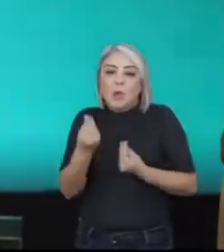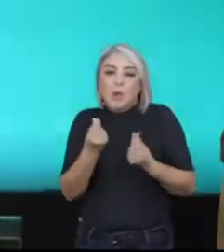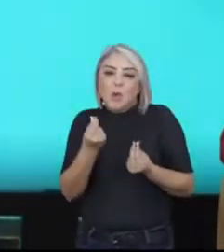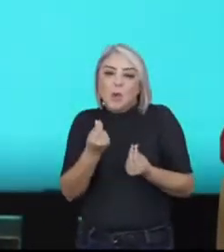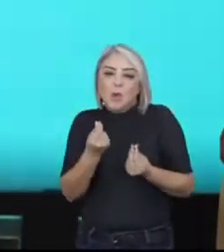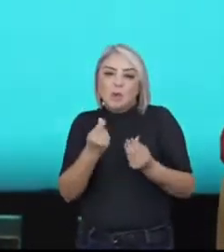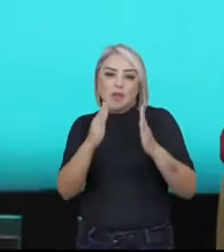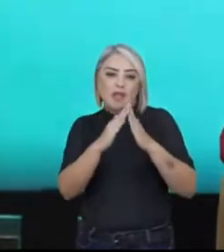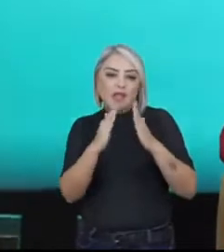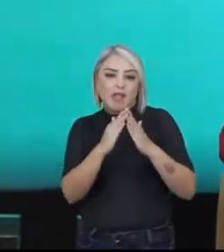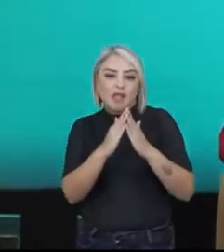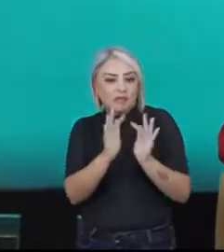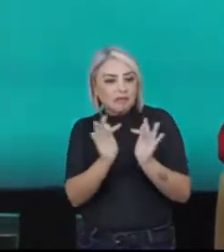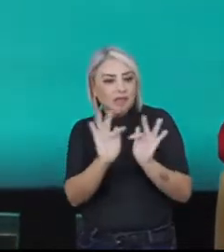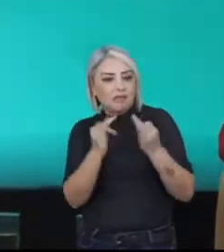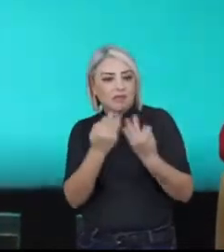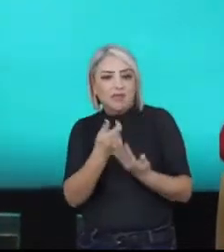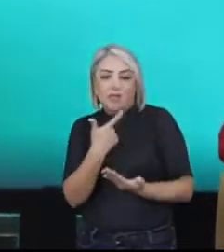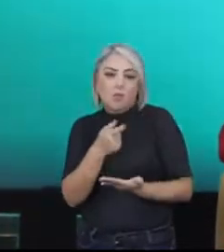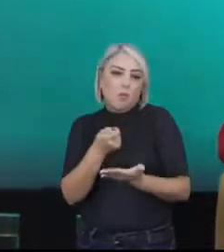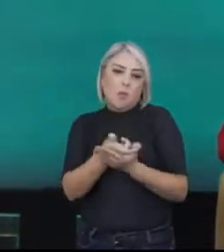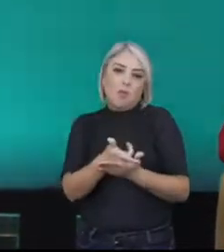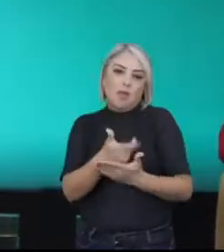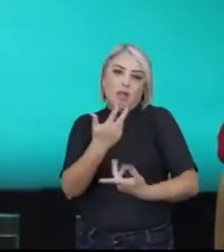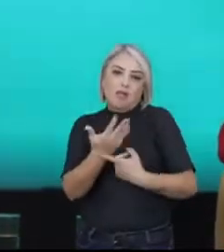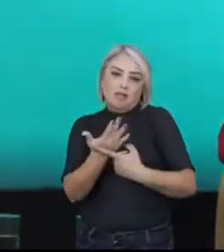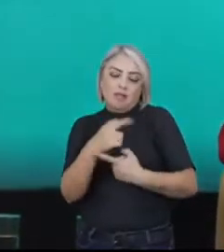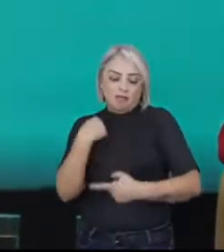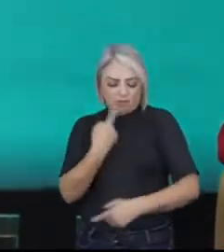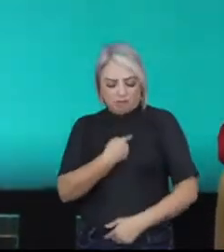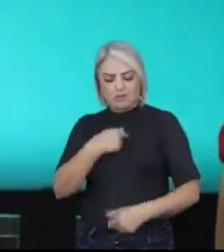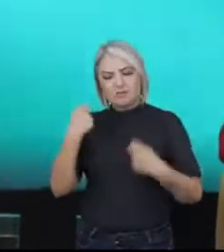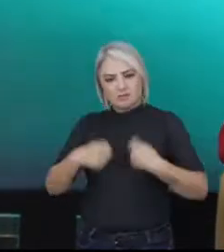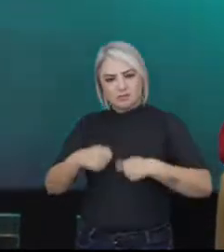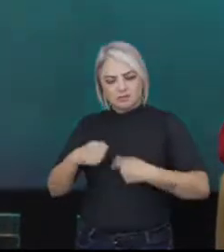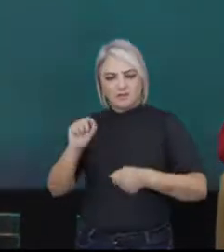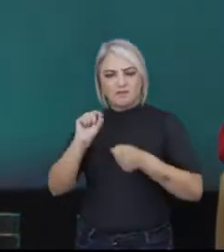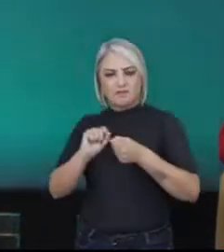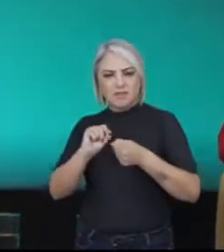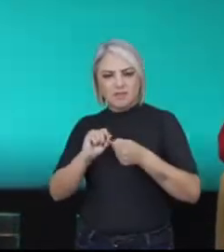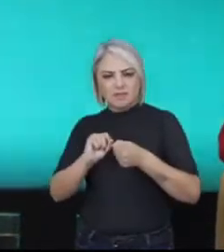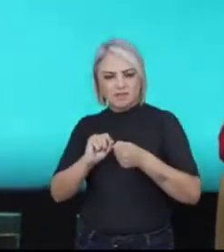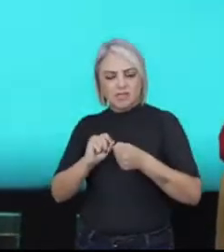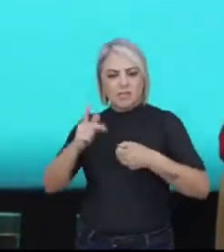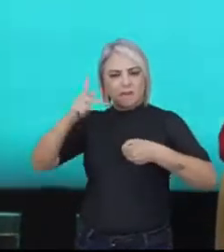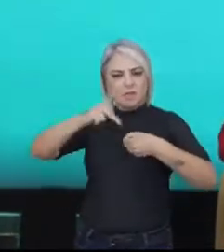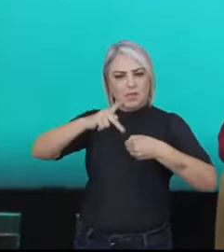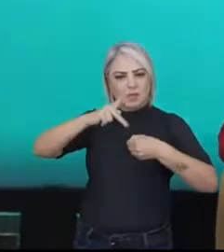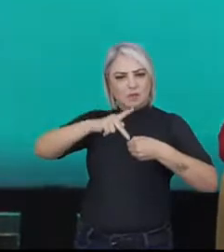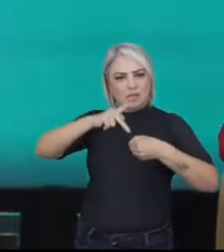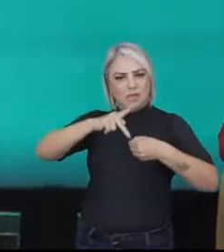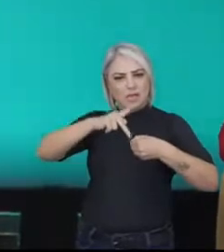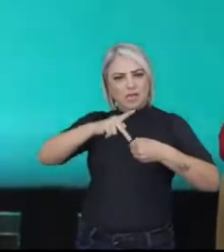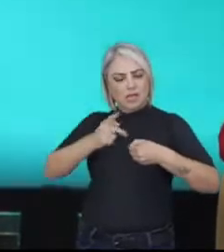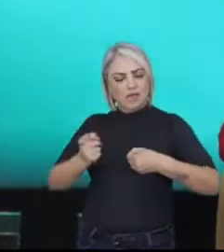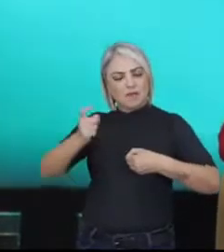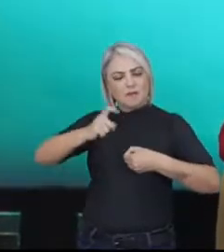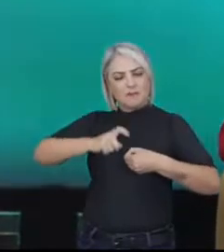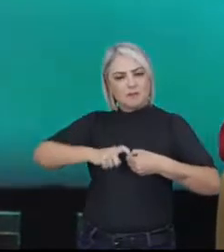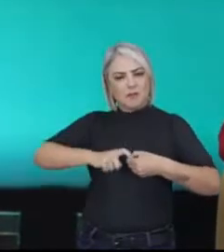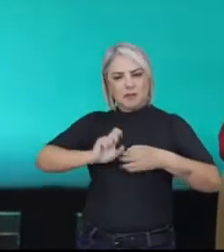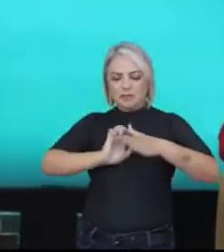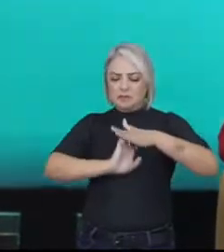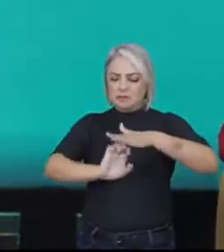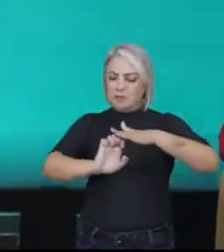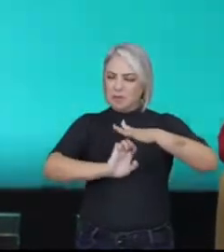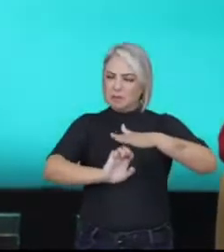famílias brasileiras. Nós precisamos fazer com que a Petrobras volta a ser uma grande empresa